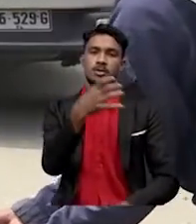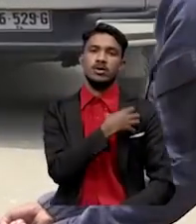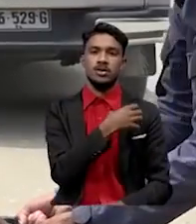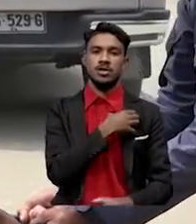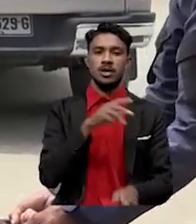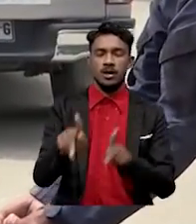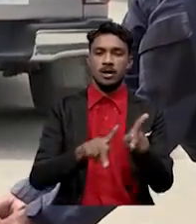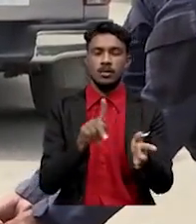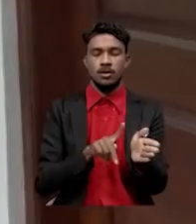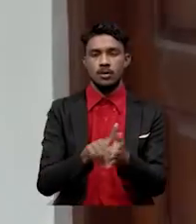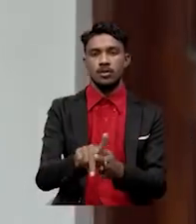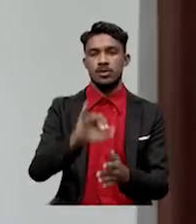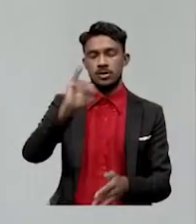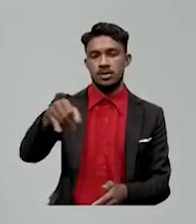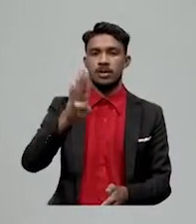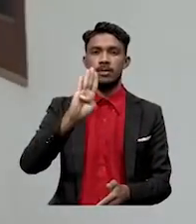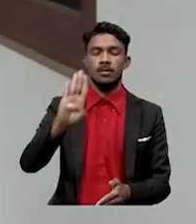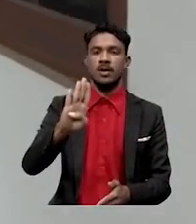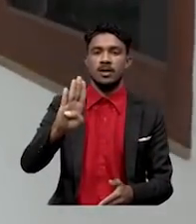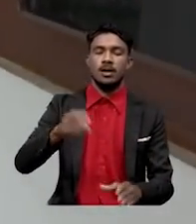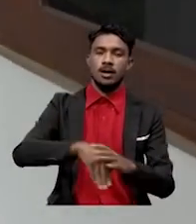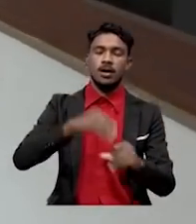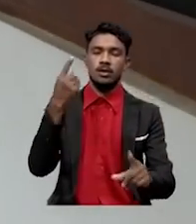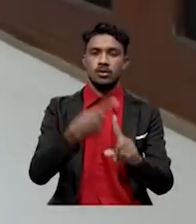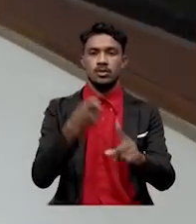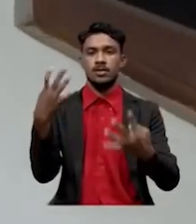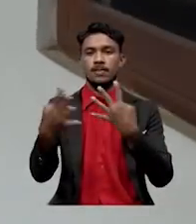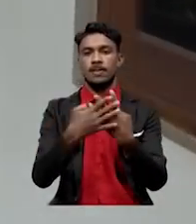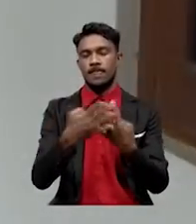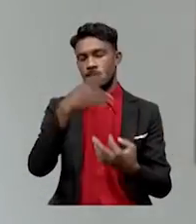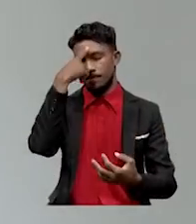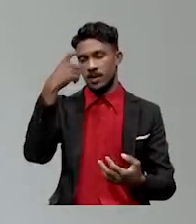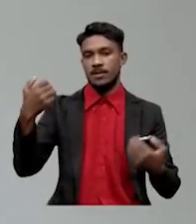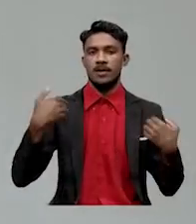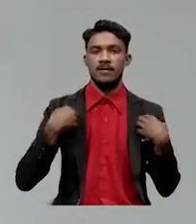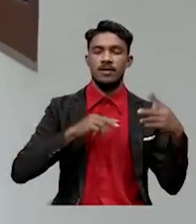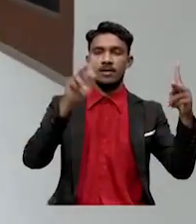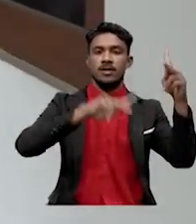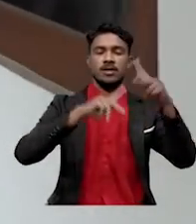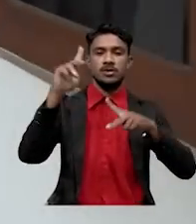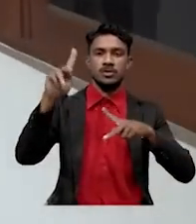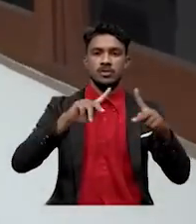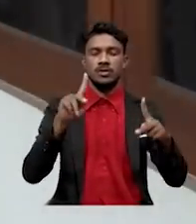foin sai husi prijan bekora ia semana ro liba tamba antes ne diskonfia involve ia kaju tentatiba